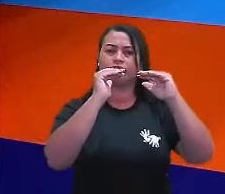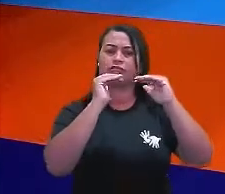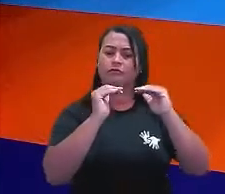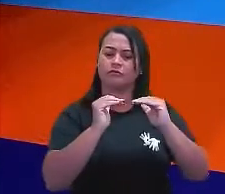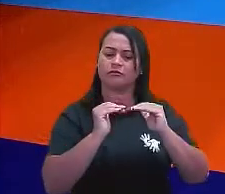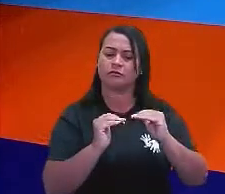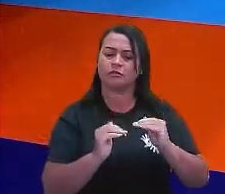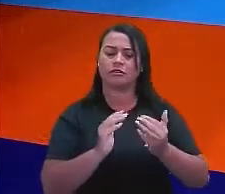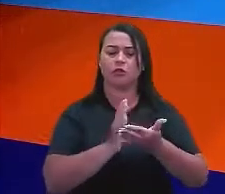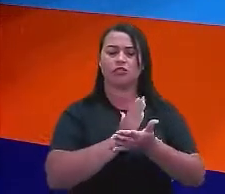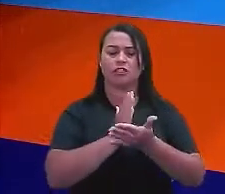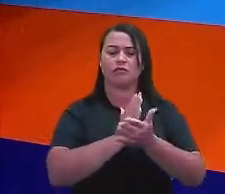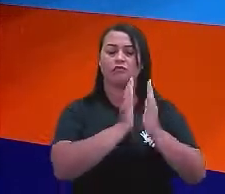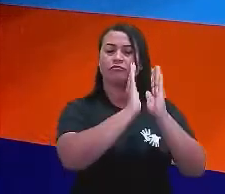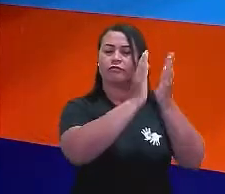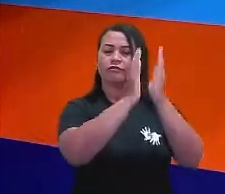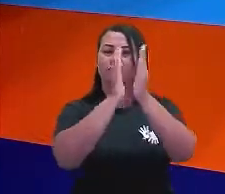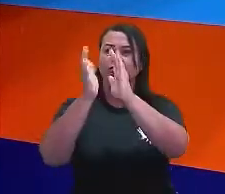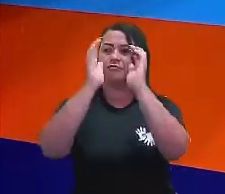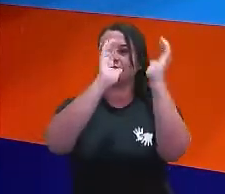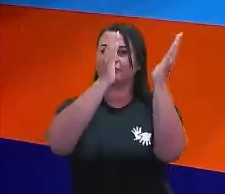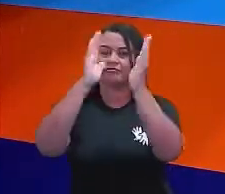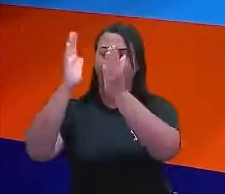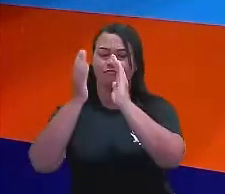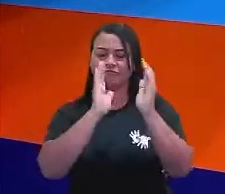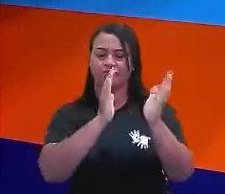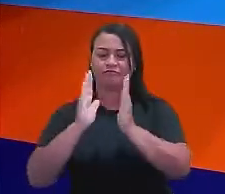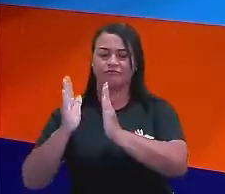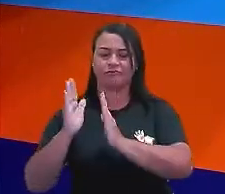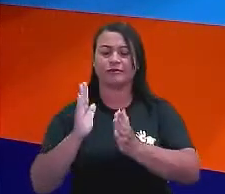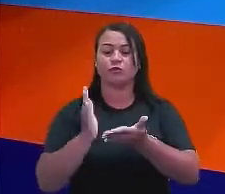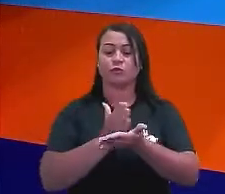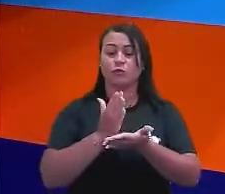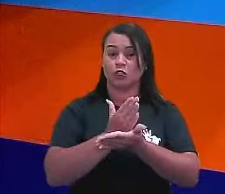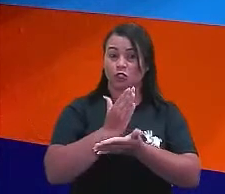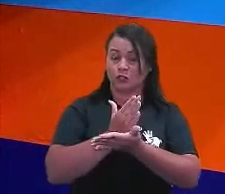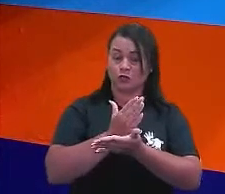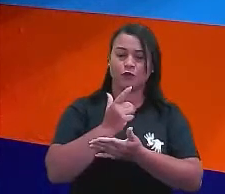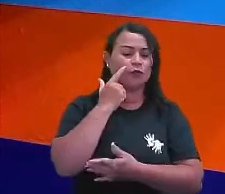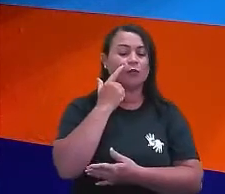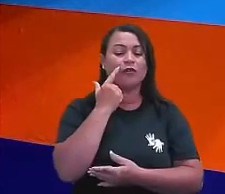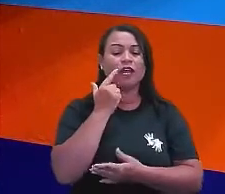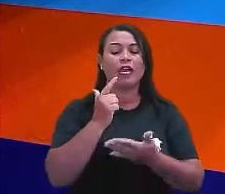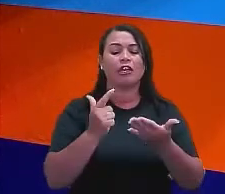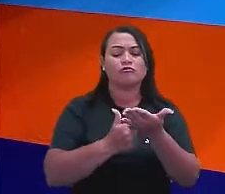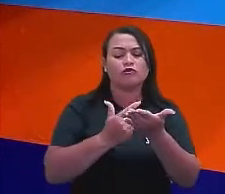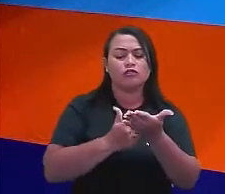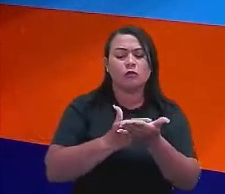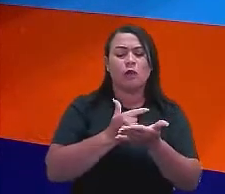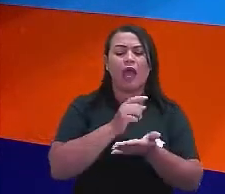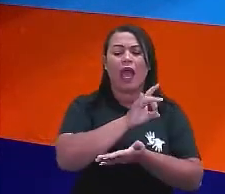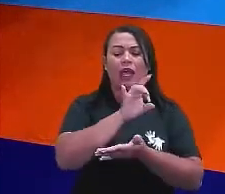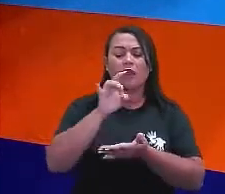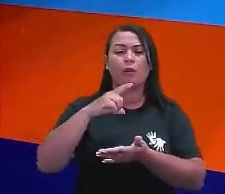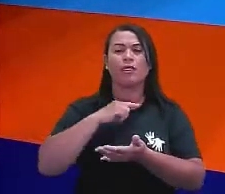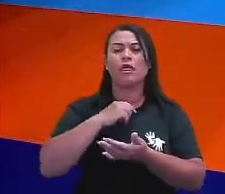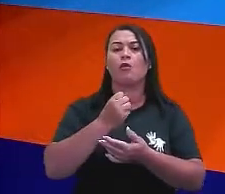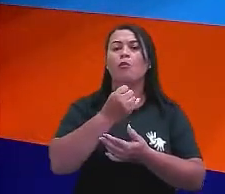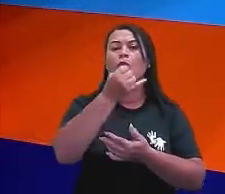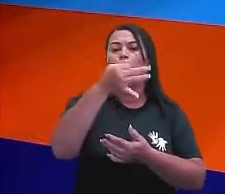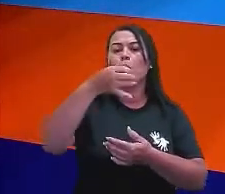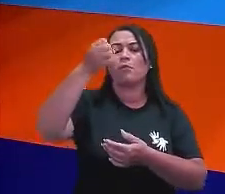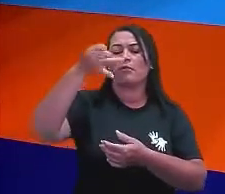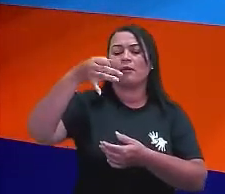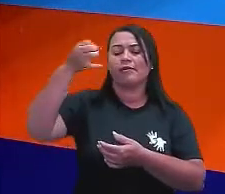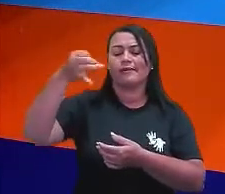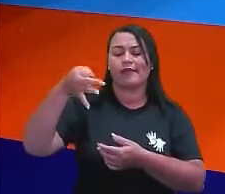Observe. Tenho as pilhas dos livros e cada pilha tem a quantidade de livros, tá certo?